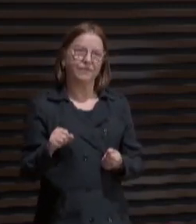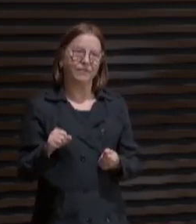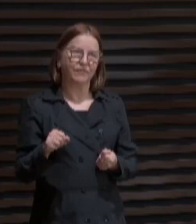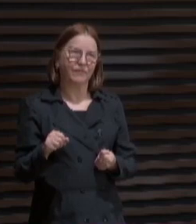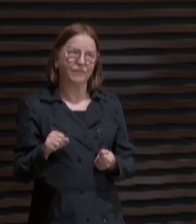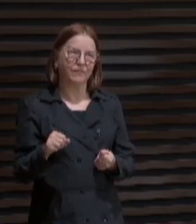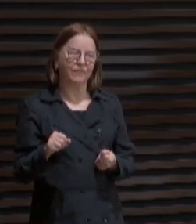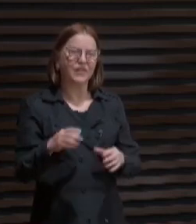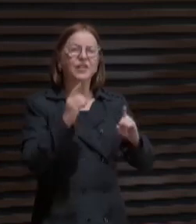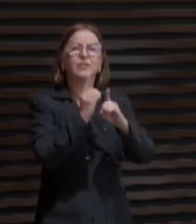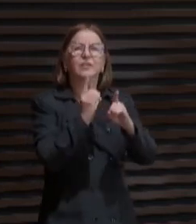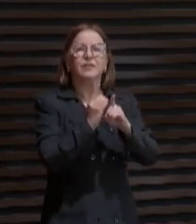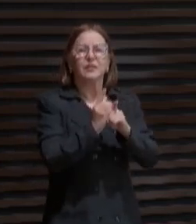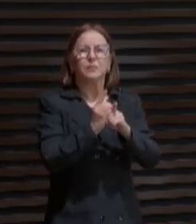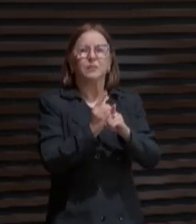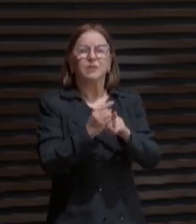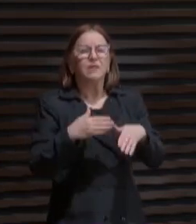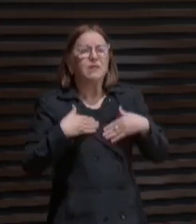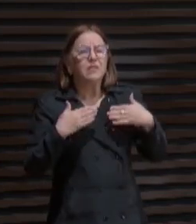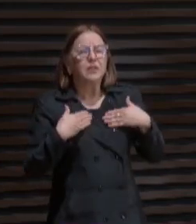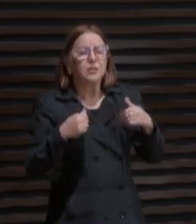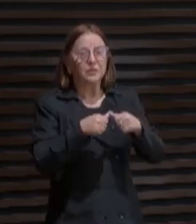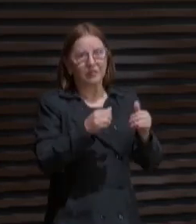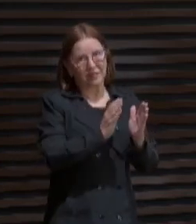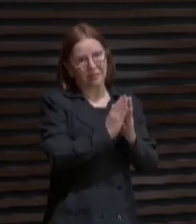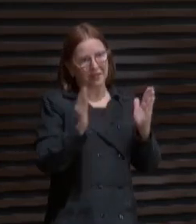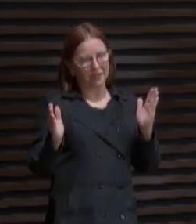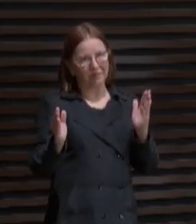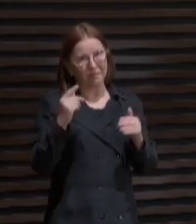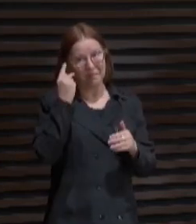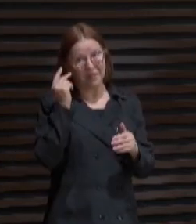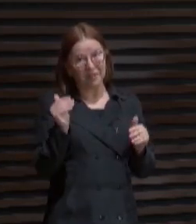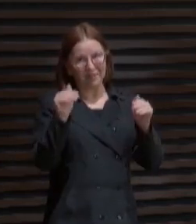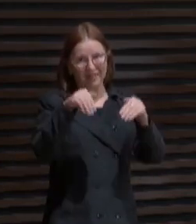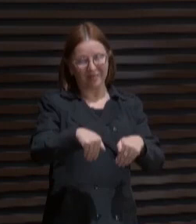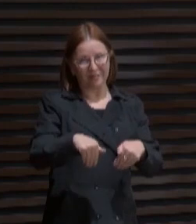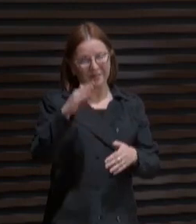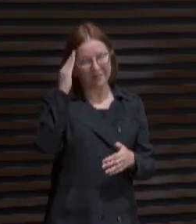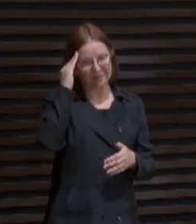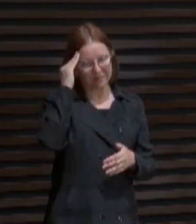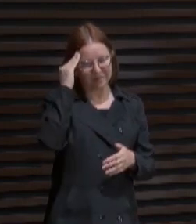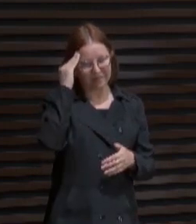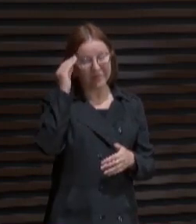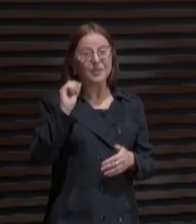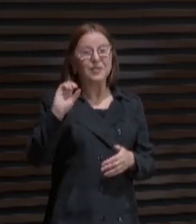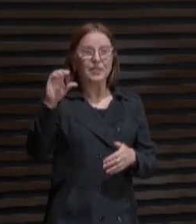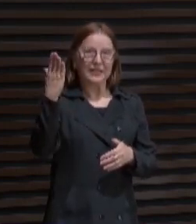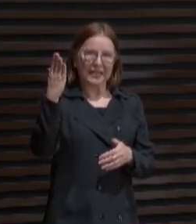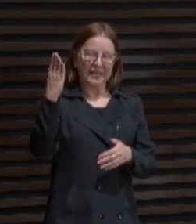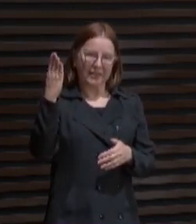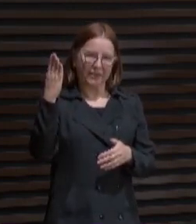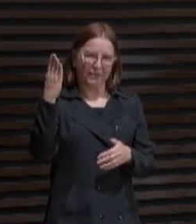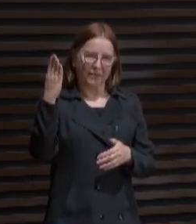desses discípulos nesse período? Para então, ao final, saber o que aconteceu com esses